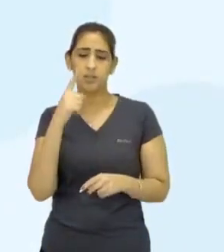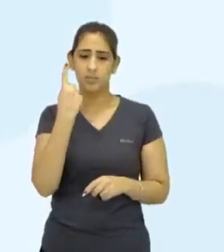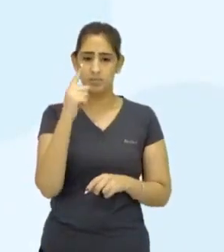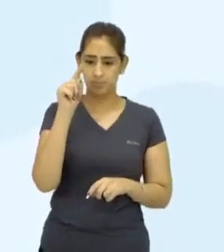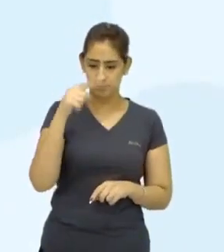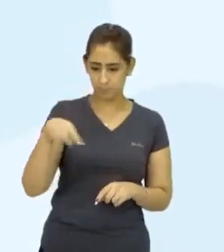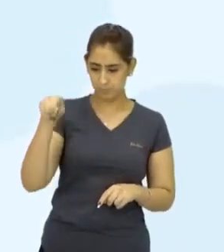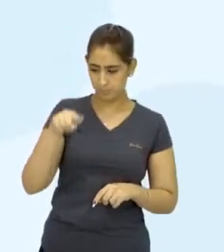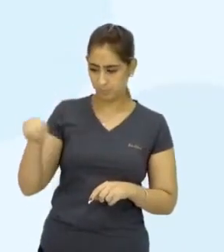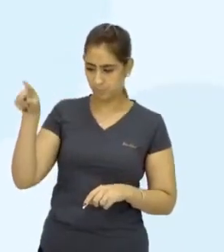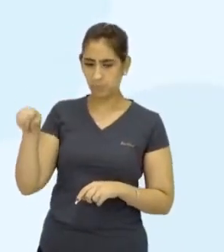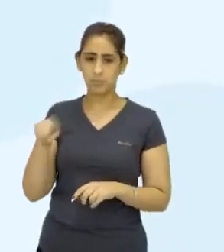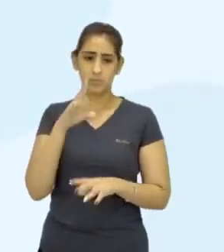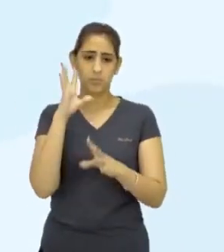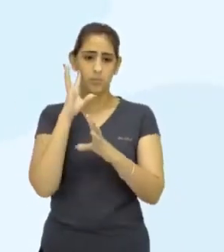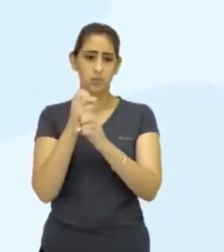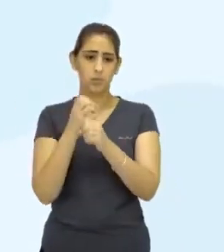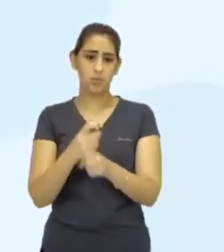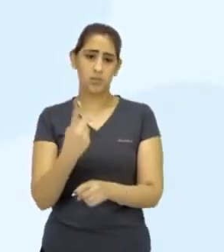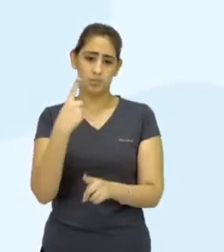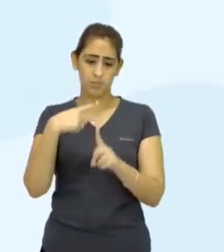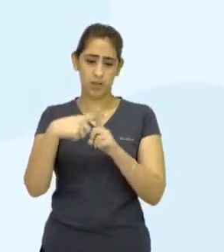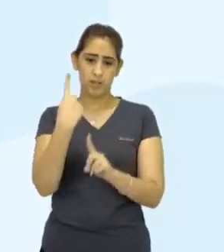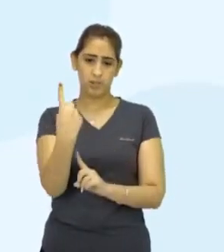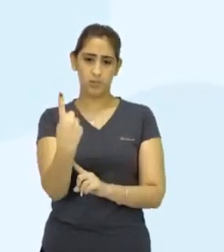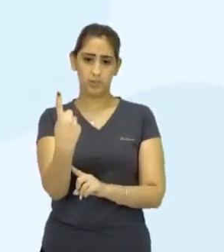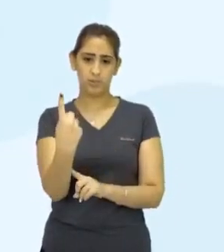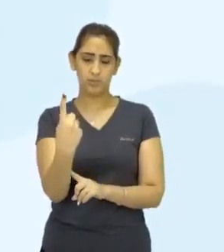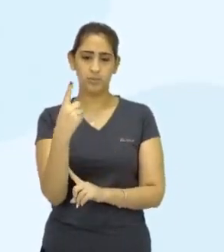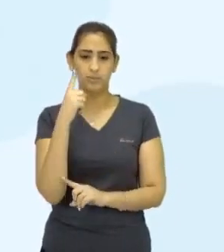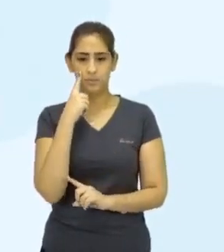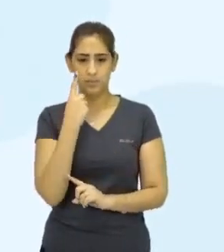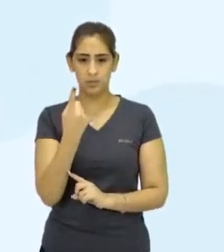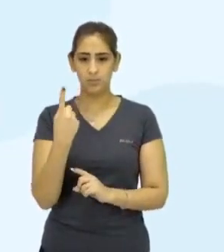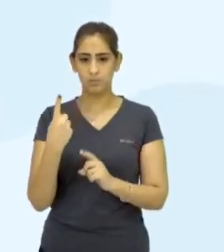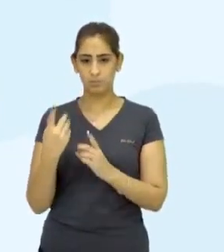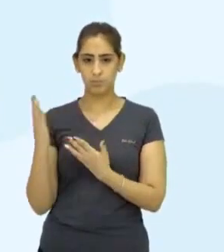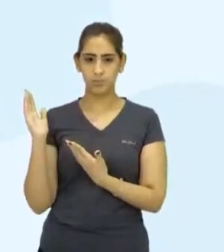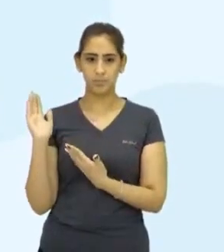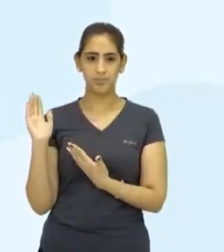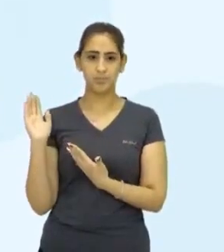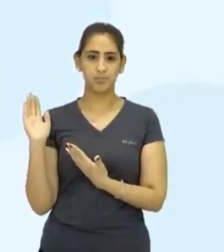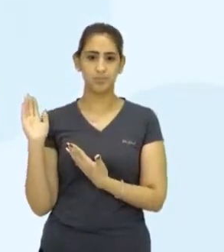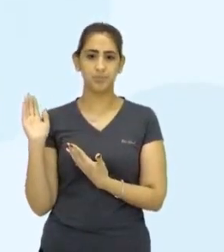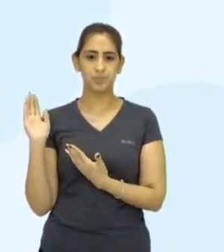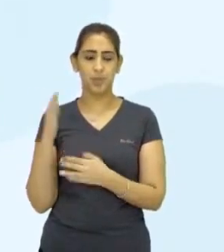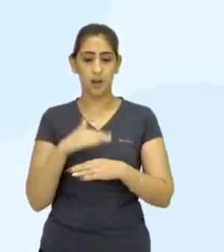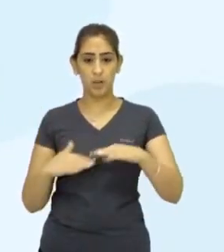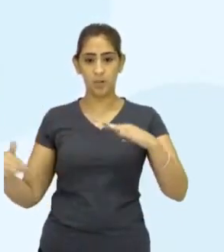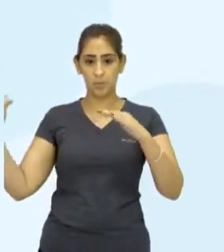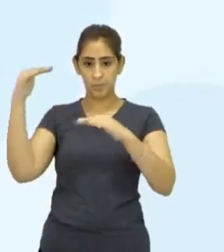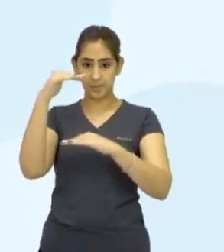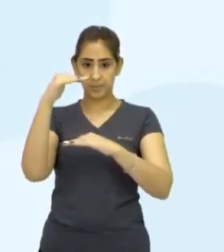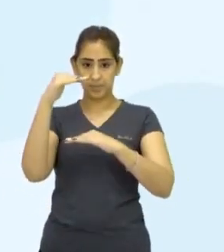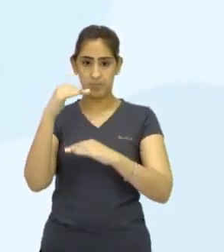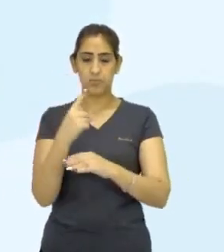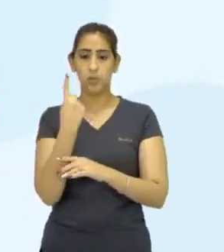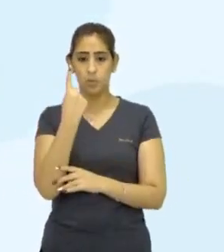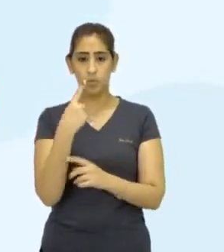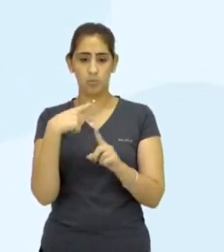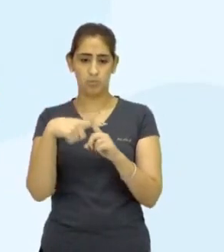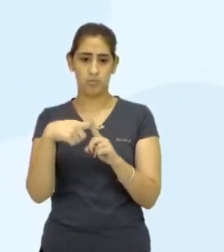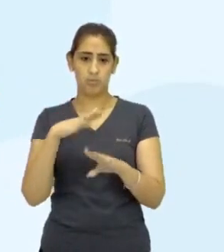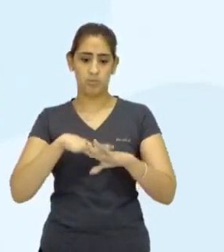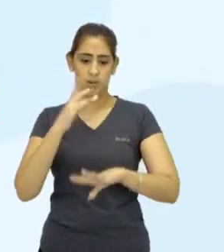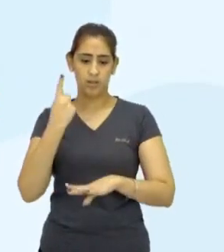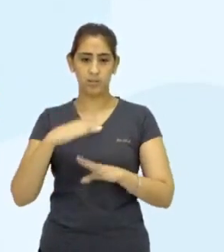gente está fazendo o quê? Somando 1, é isso mesmo, acréscimo de uma unidade. Então tá aqui, ó, acréscimo constante de uma